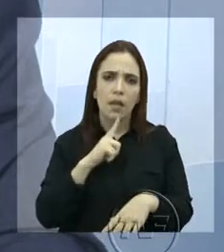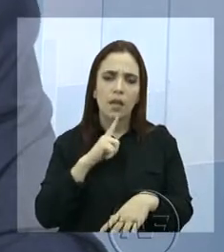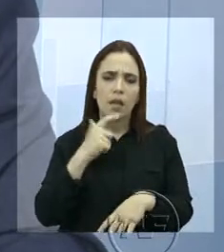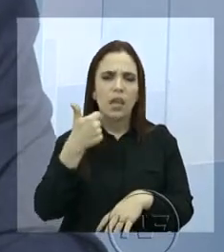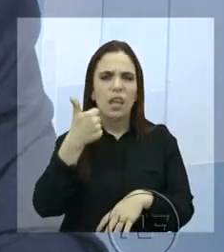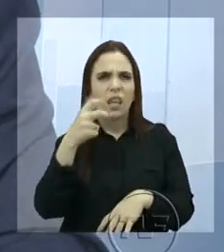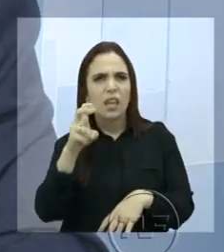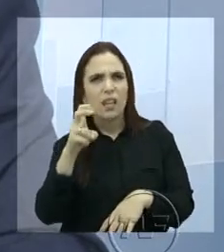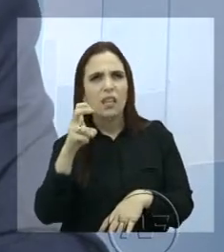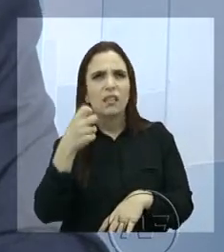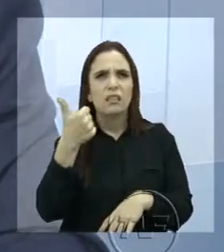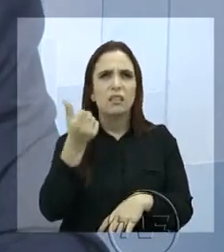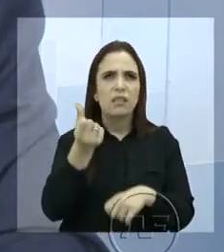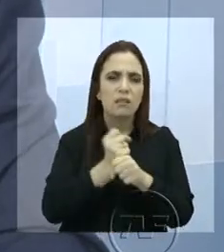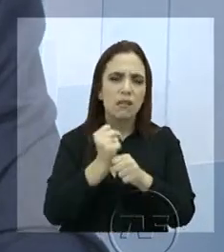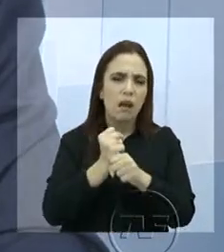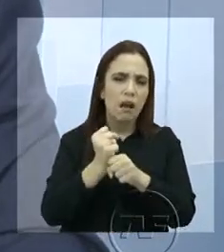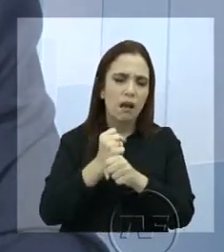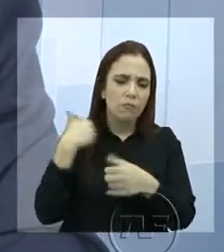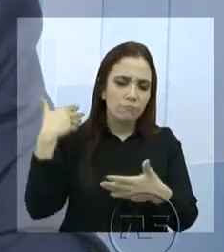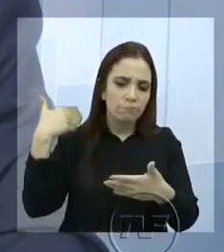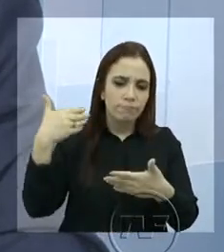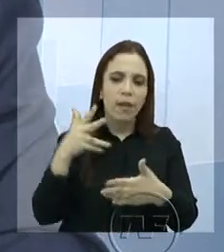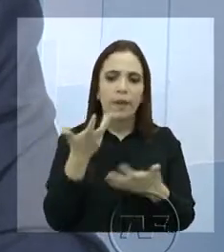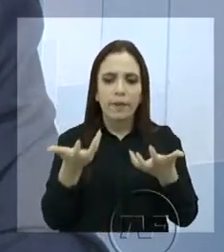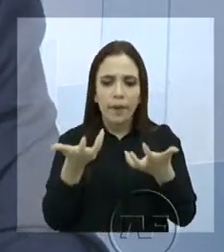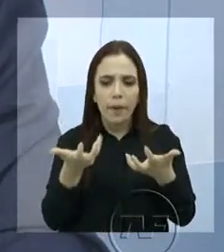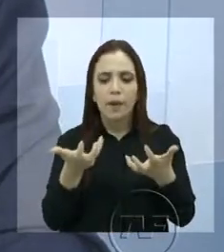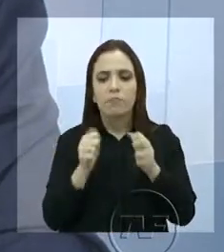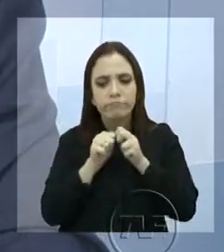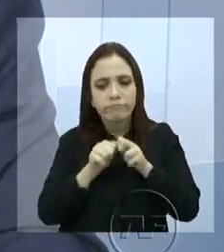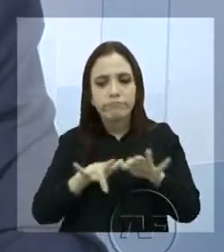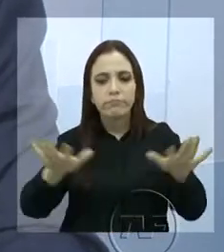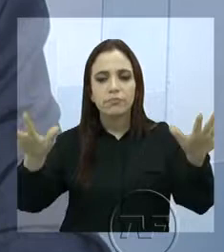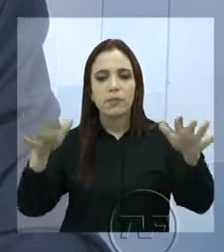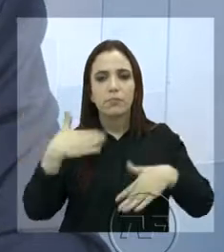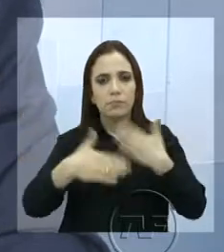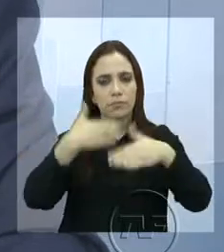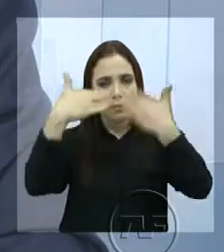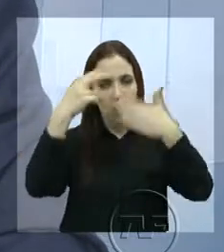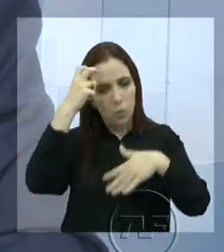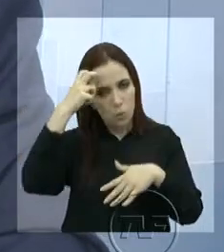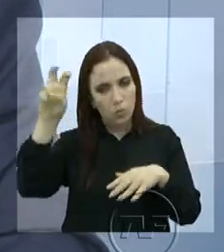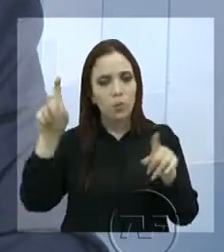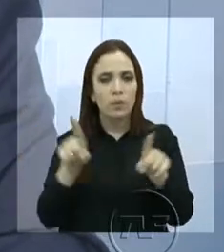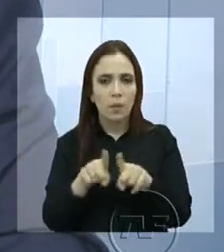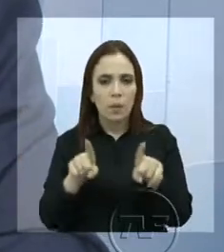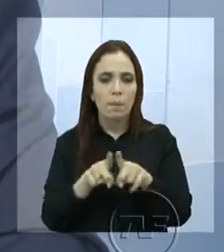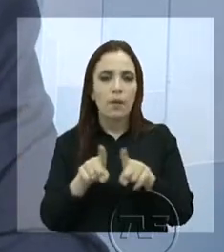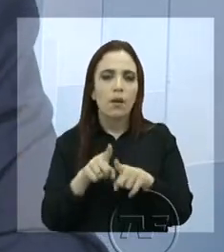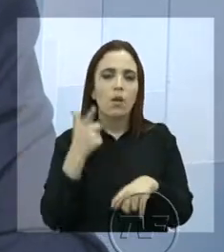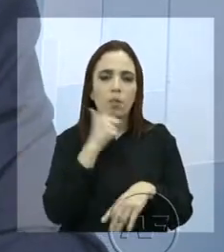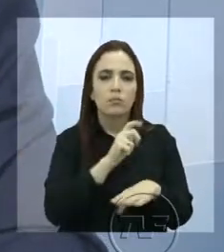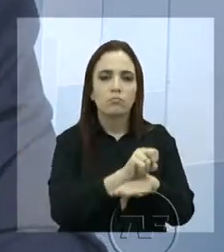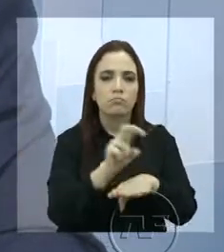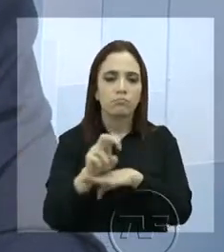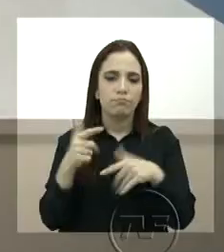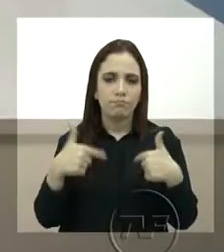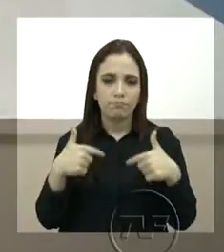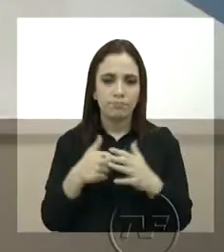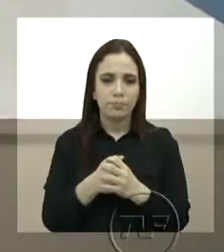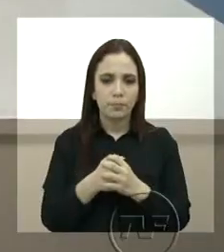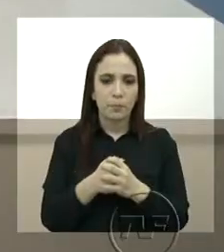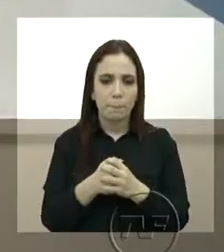15, 16 anos. A gente espera que continue crescendo, não apenas para a cultura, mas para que possa gerar cada vez mais emprego e